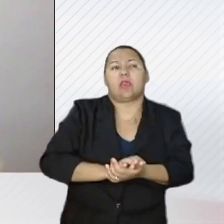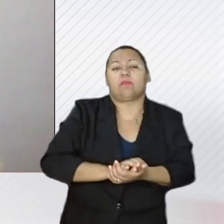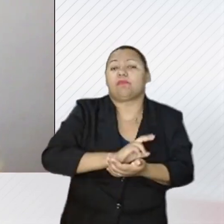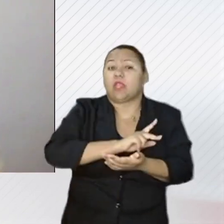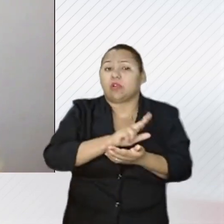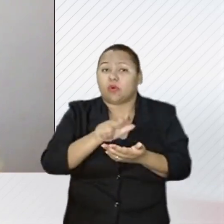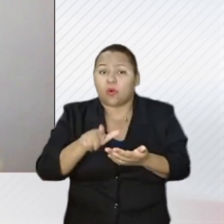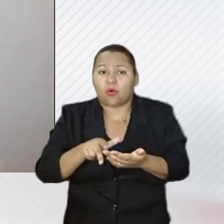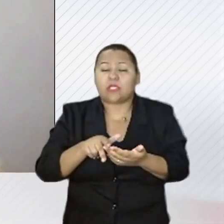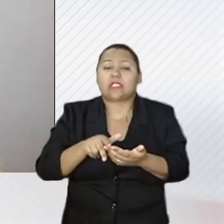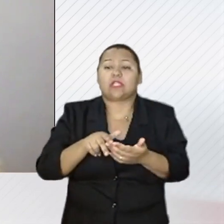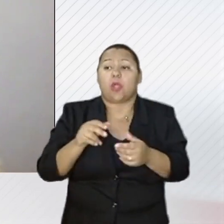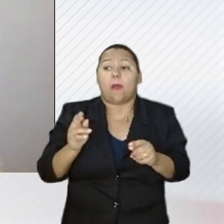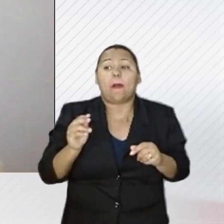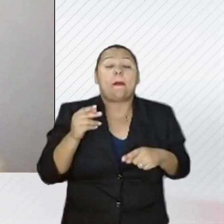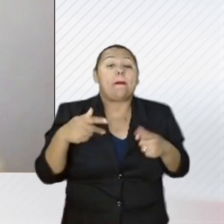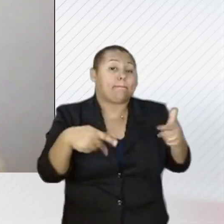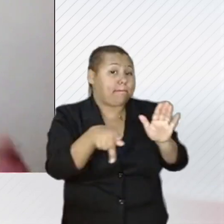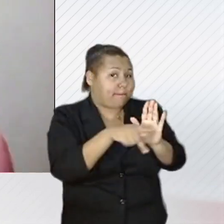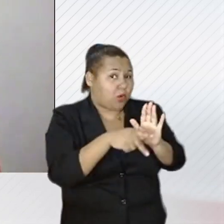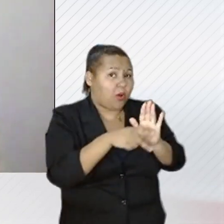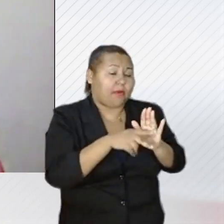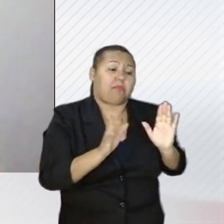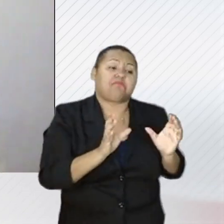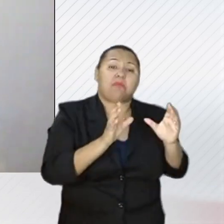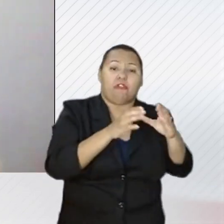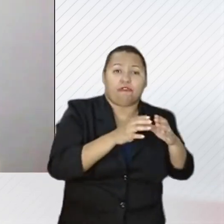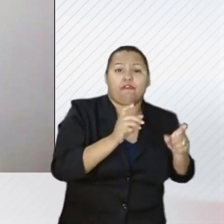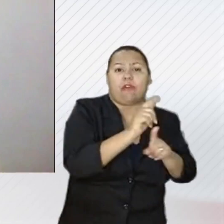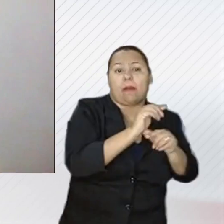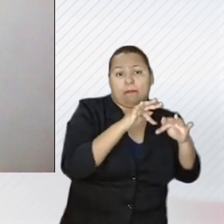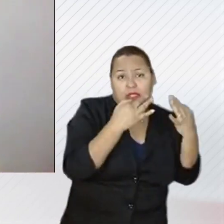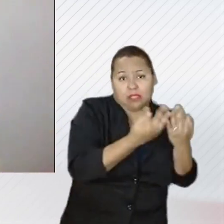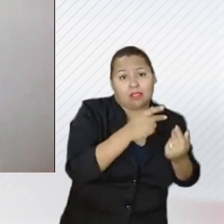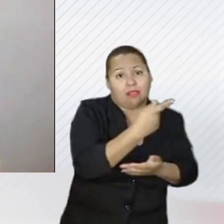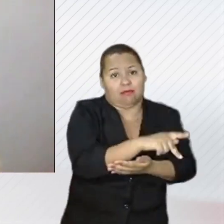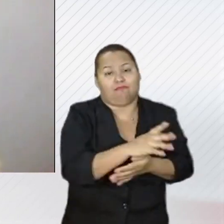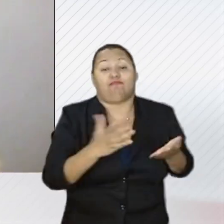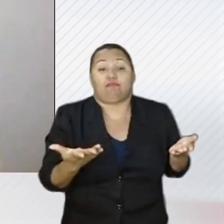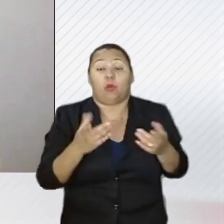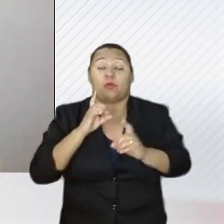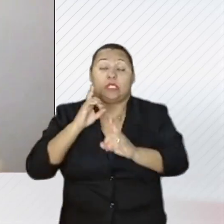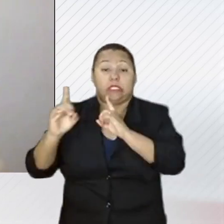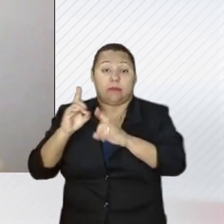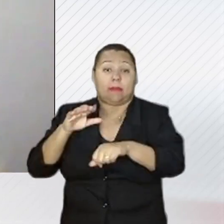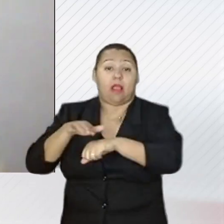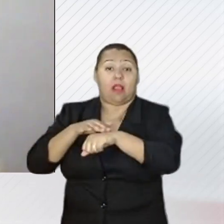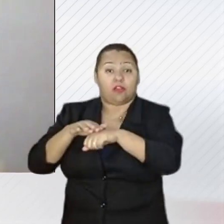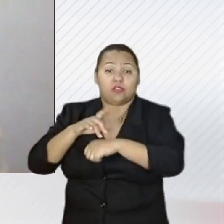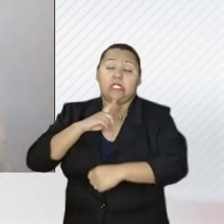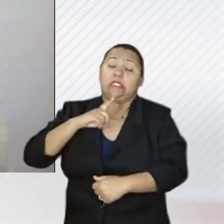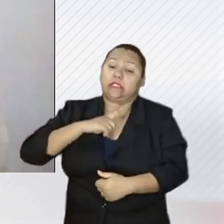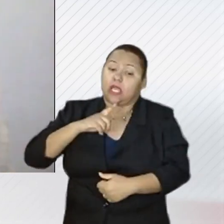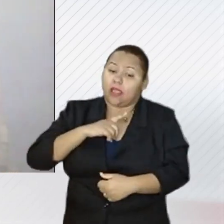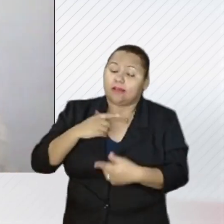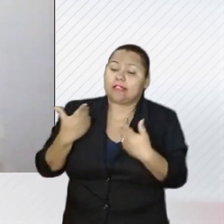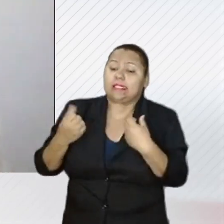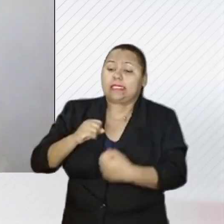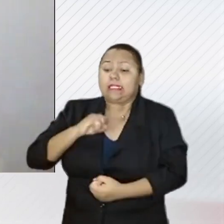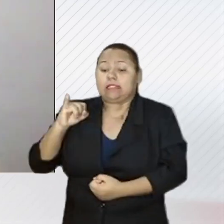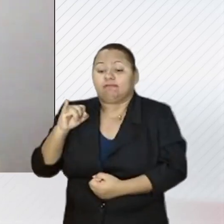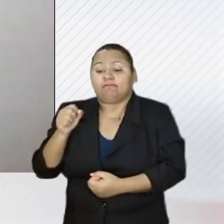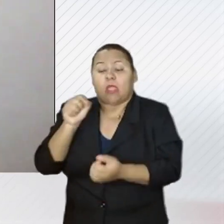muito na questão do alimento. Então, por que eu trago isso? Tem um debate, né, se falando aí de que talvez se tenha imposto diferenciado sobre alguns